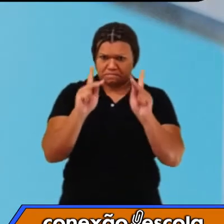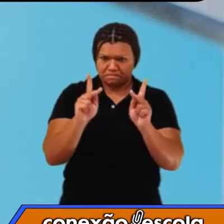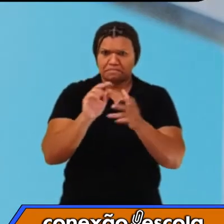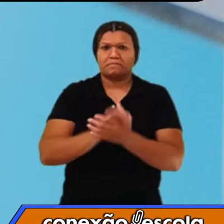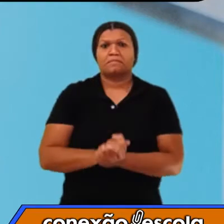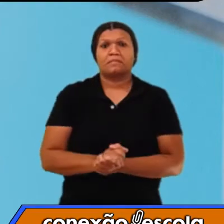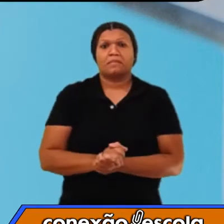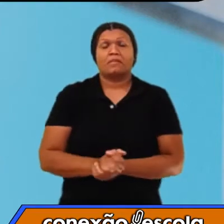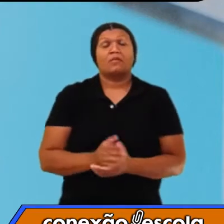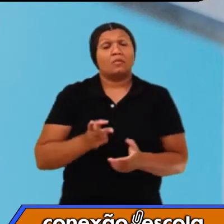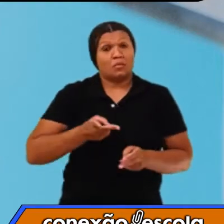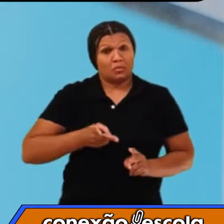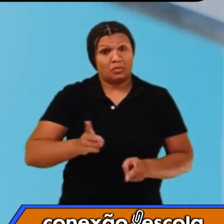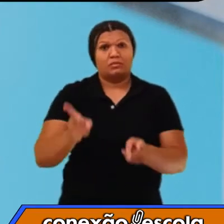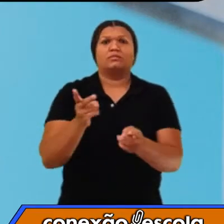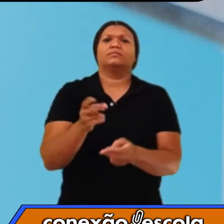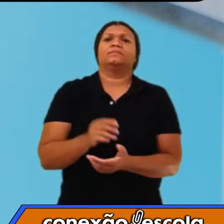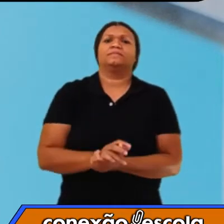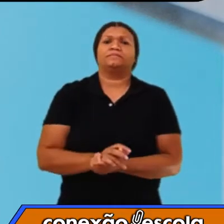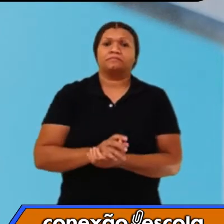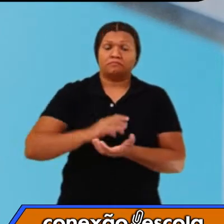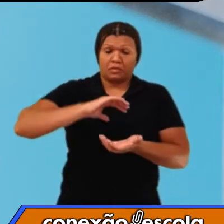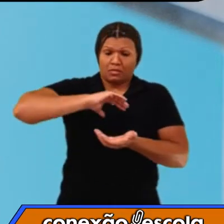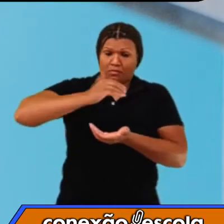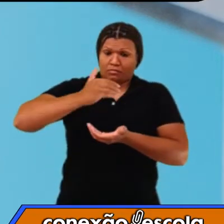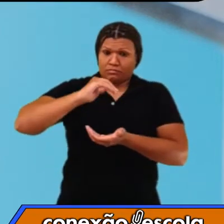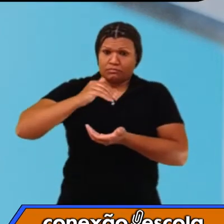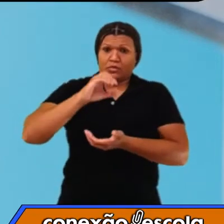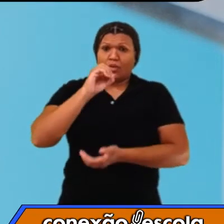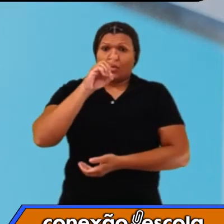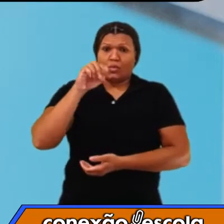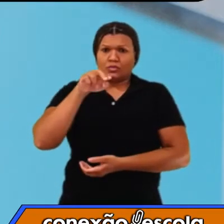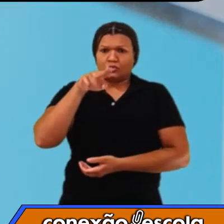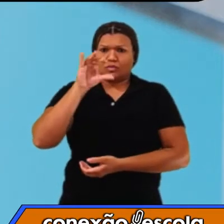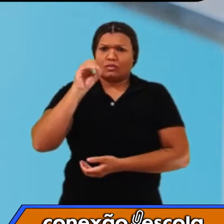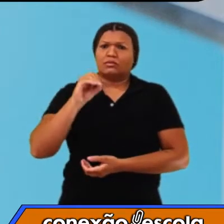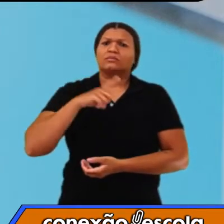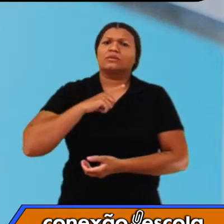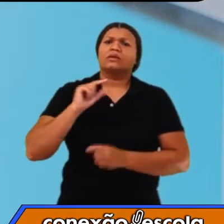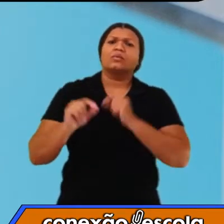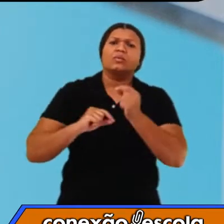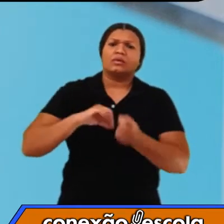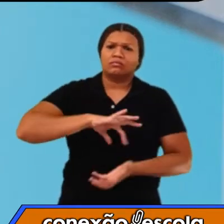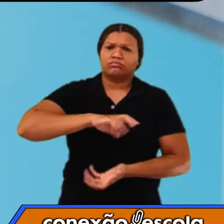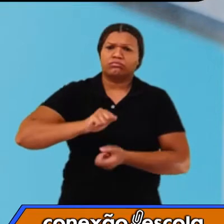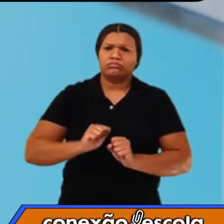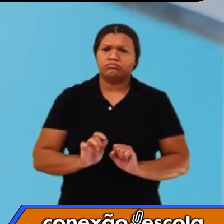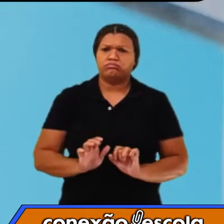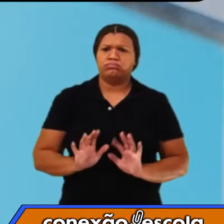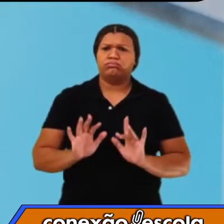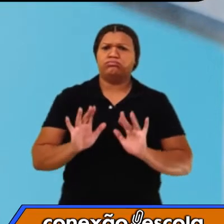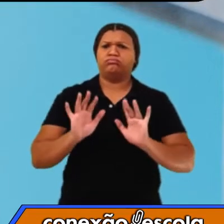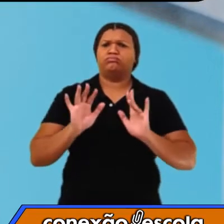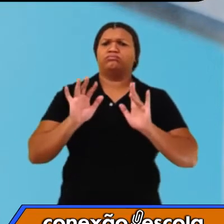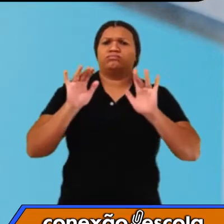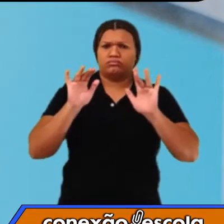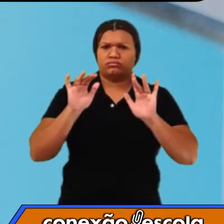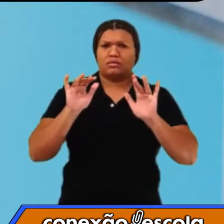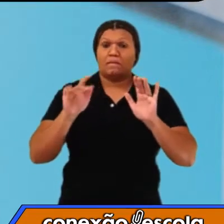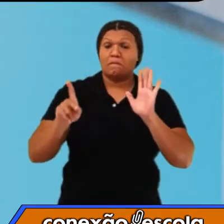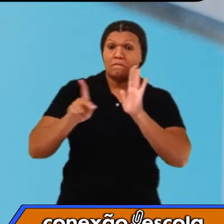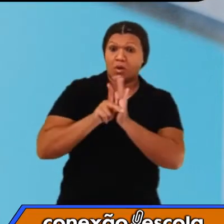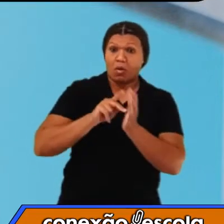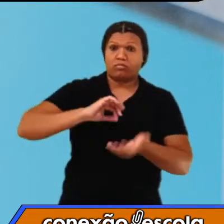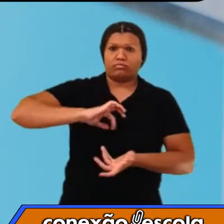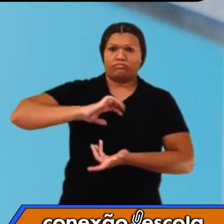lá. A camada de ozônio é constituída por gases atmosféricos. Esses